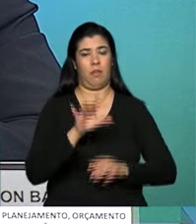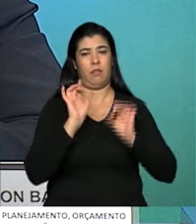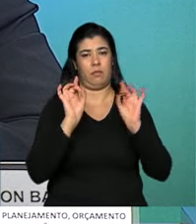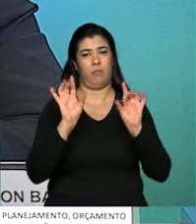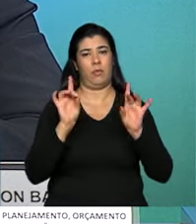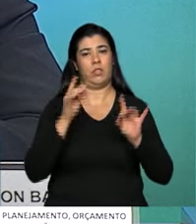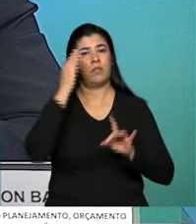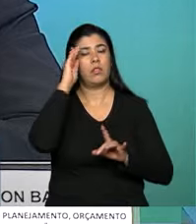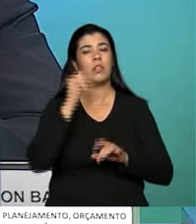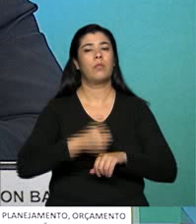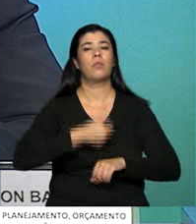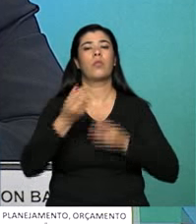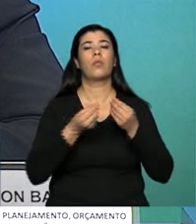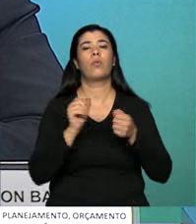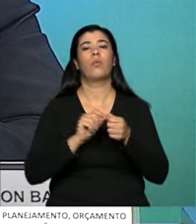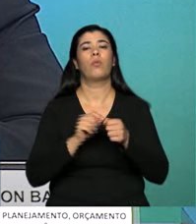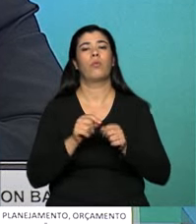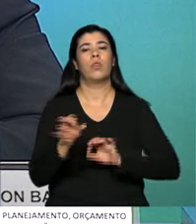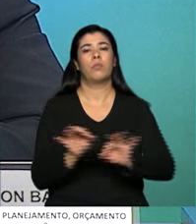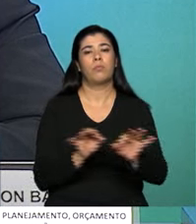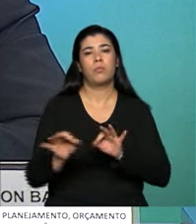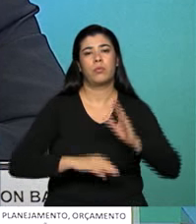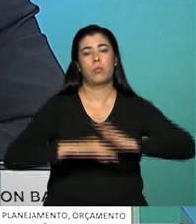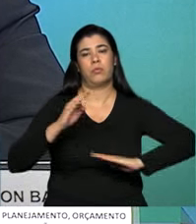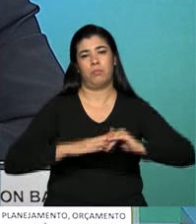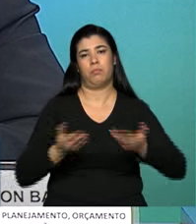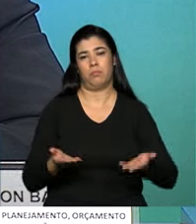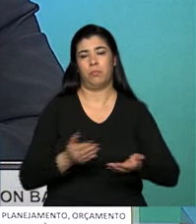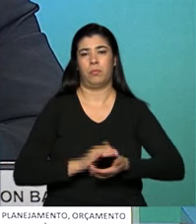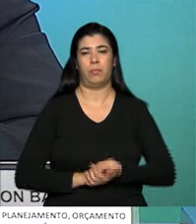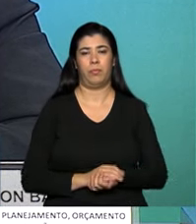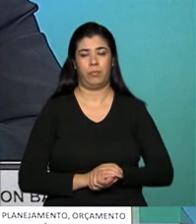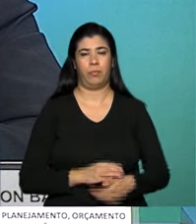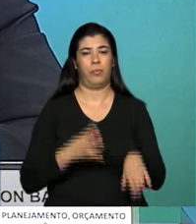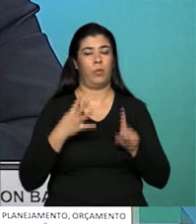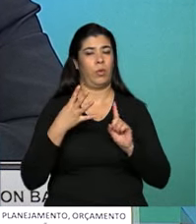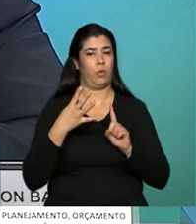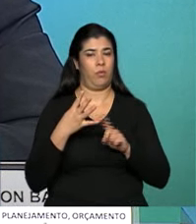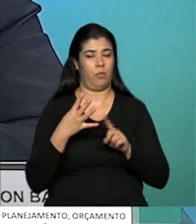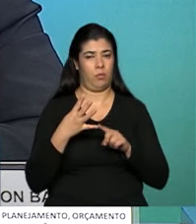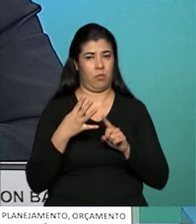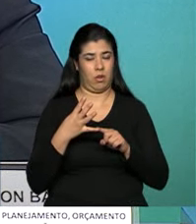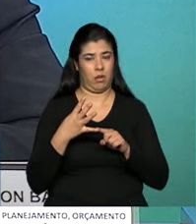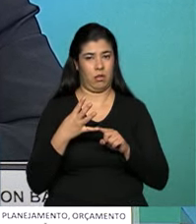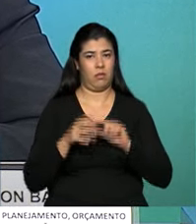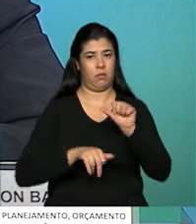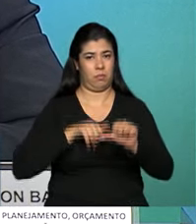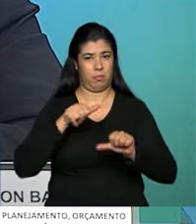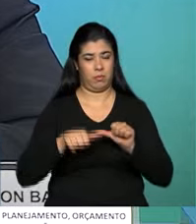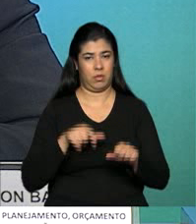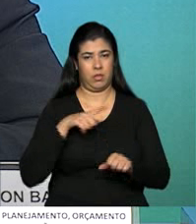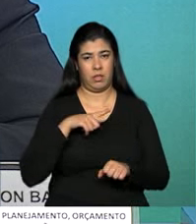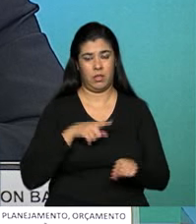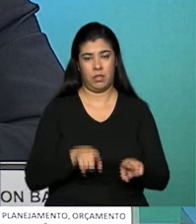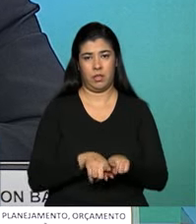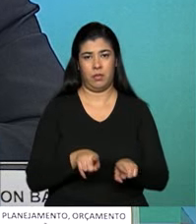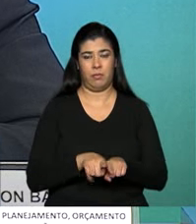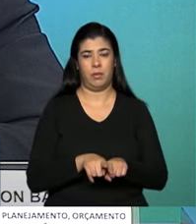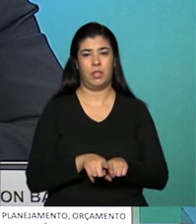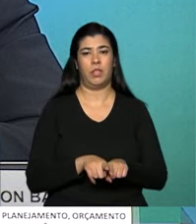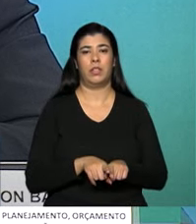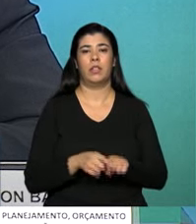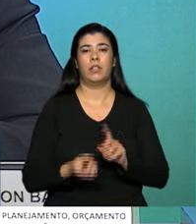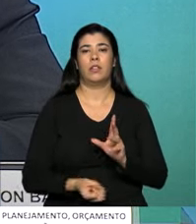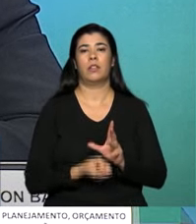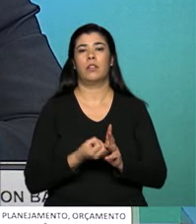e da sua própria atividade o quarta a quarta diretriz é um